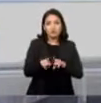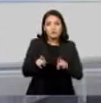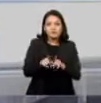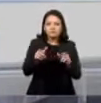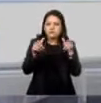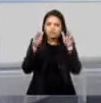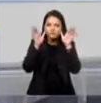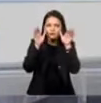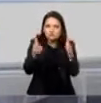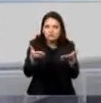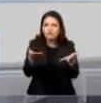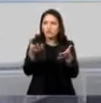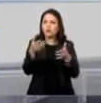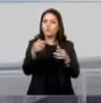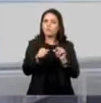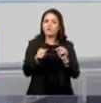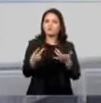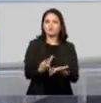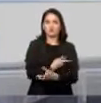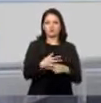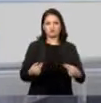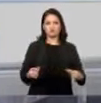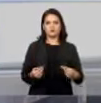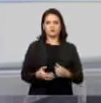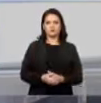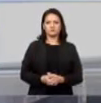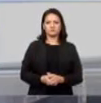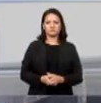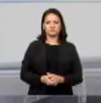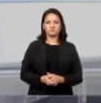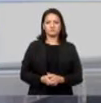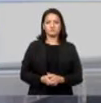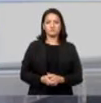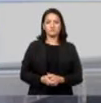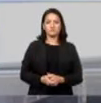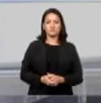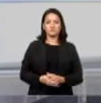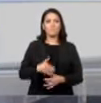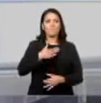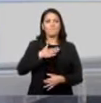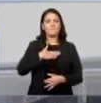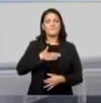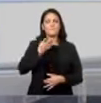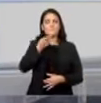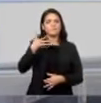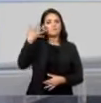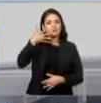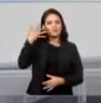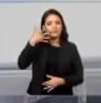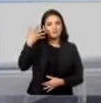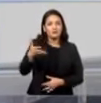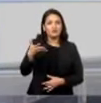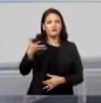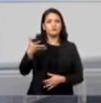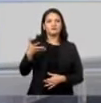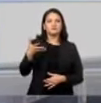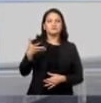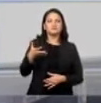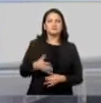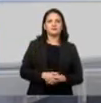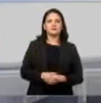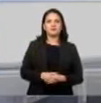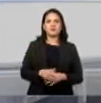aconteçam. A minha fala aqui é nesse intuito. Eu queria dizer que estou aberto a todos os senhores,